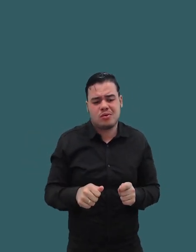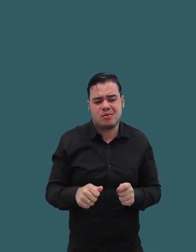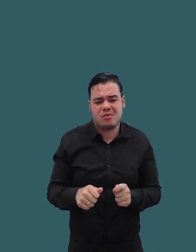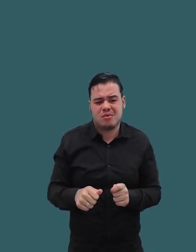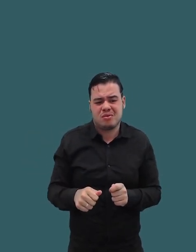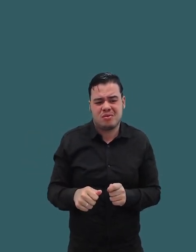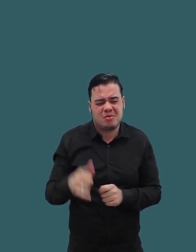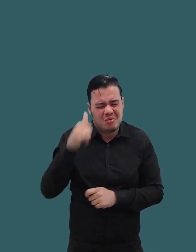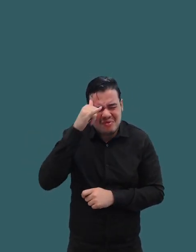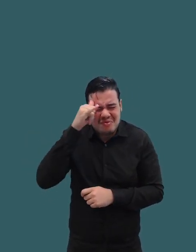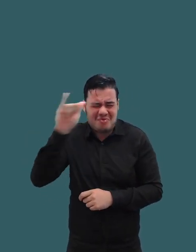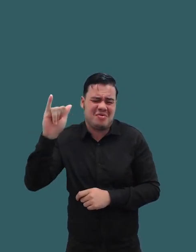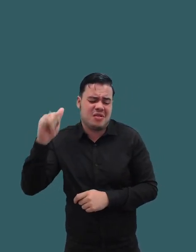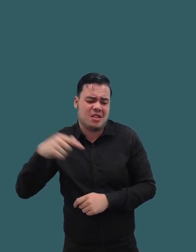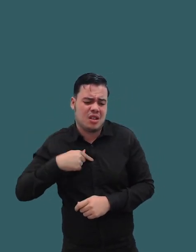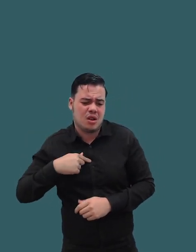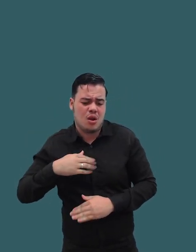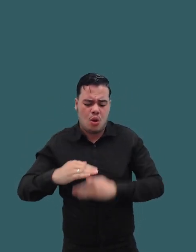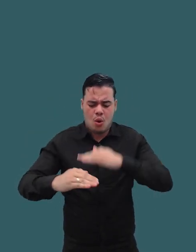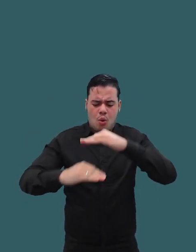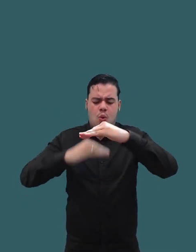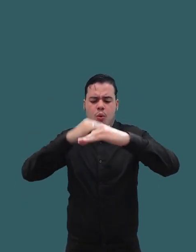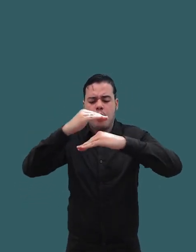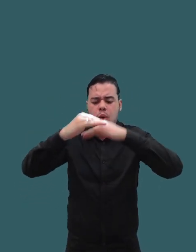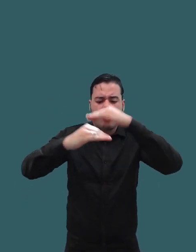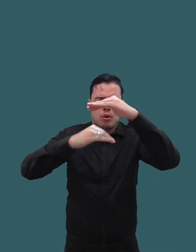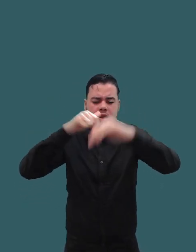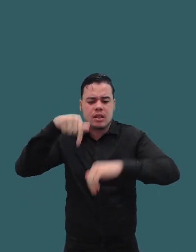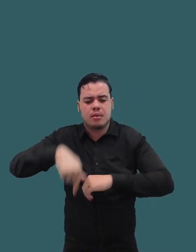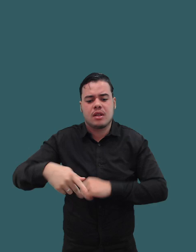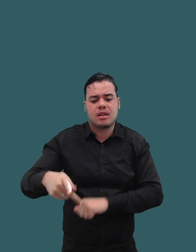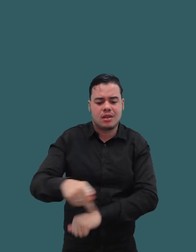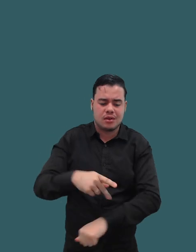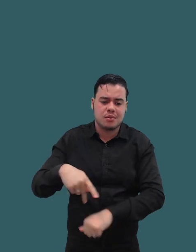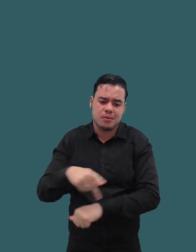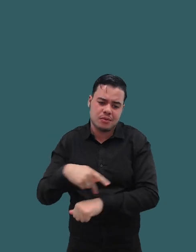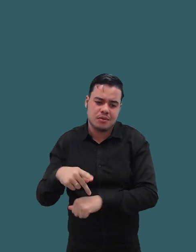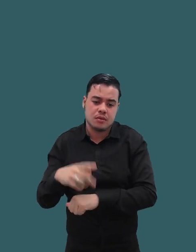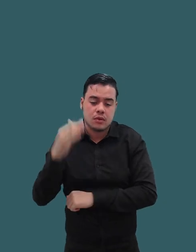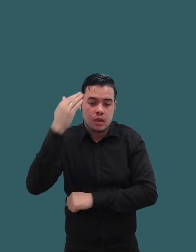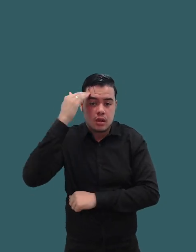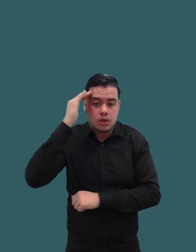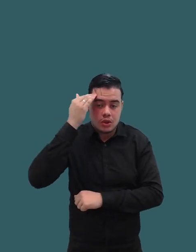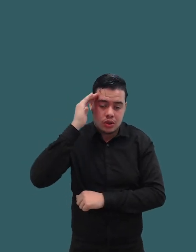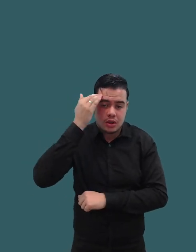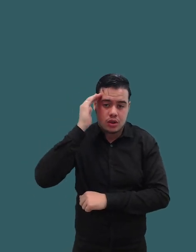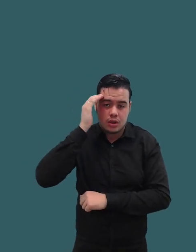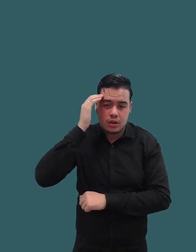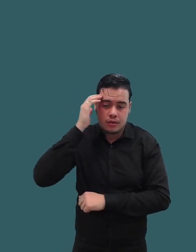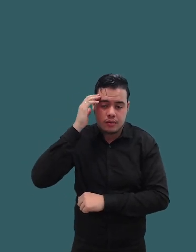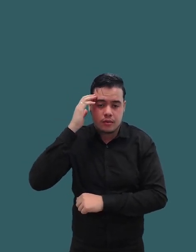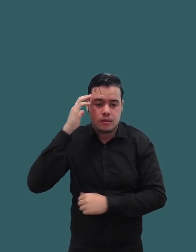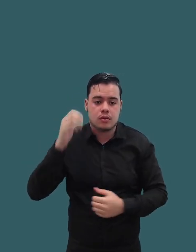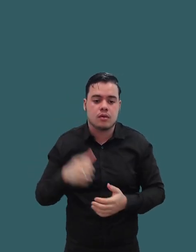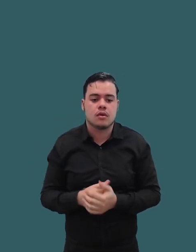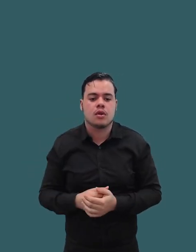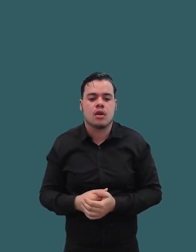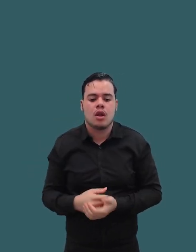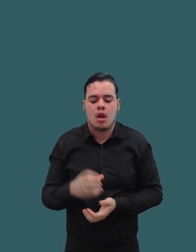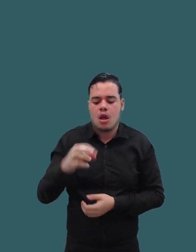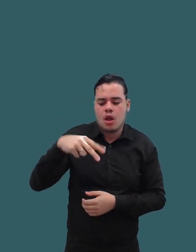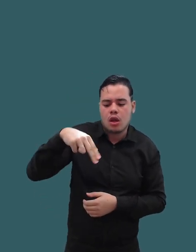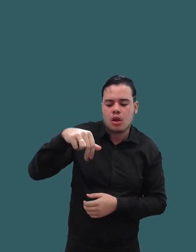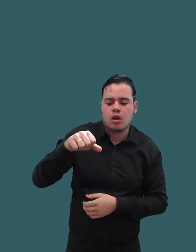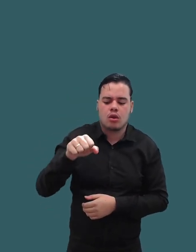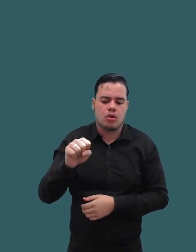do país. Agora, a gente também compreende que este bônus, né, aliás, esse ônus não